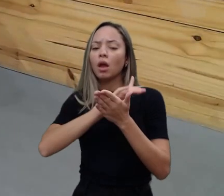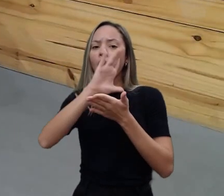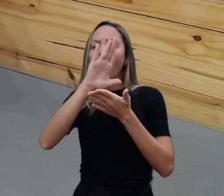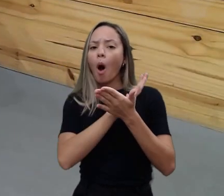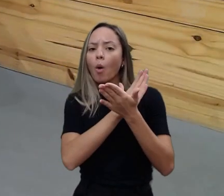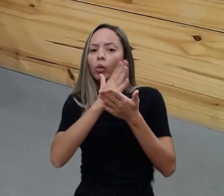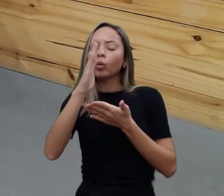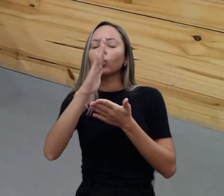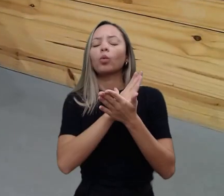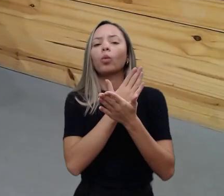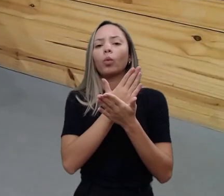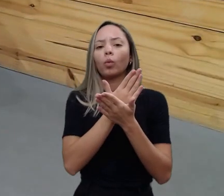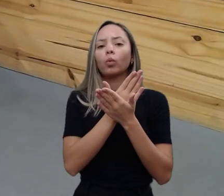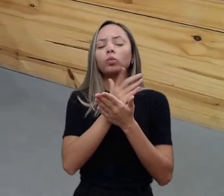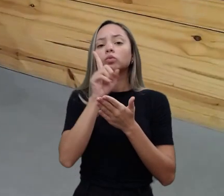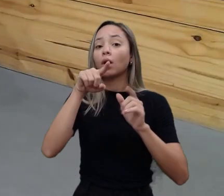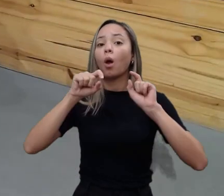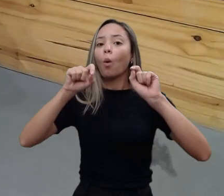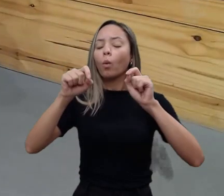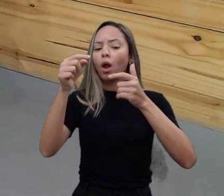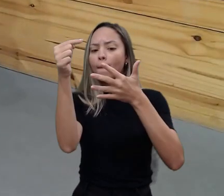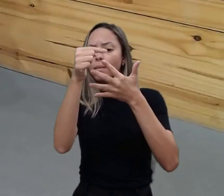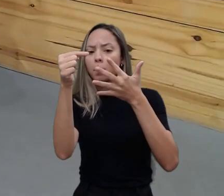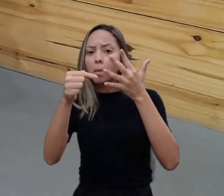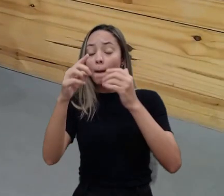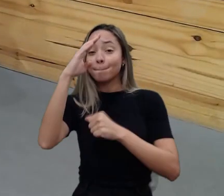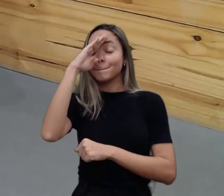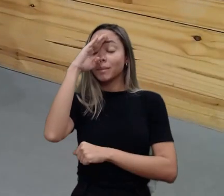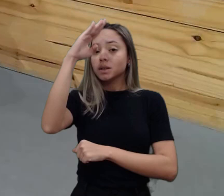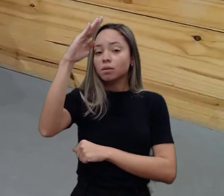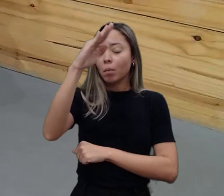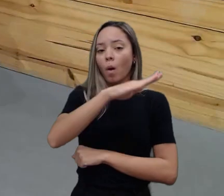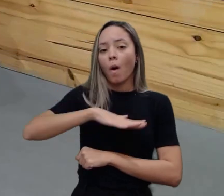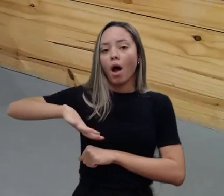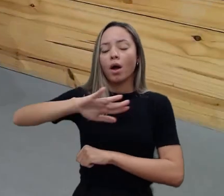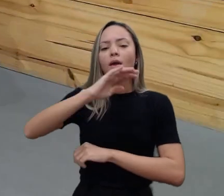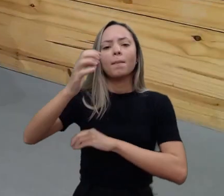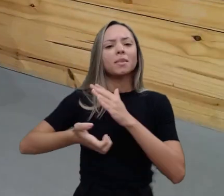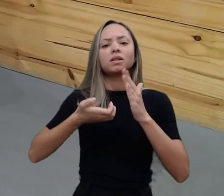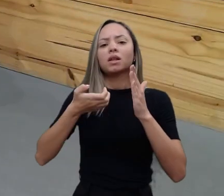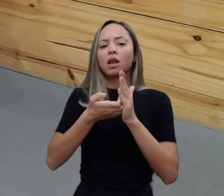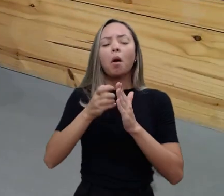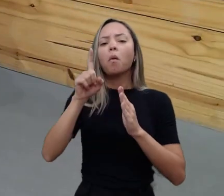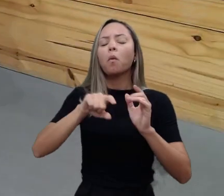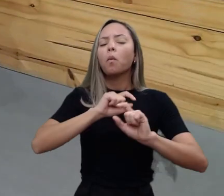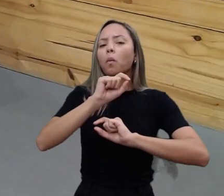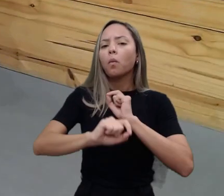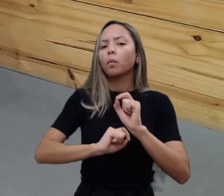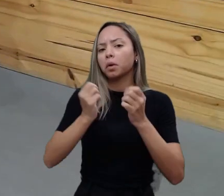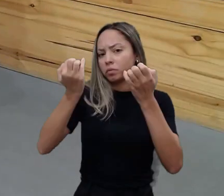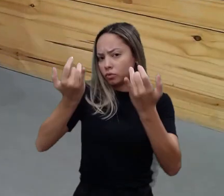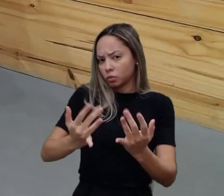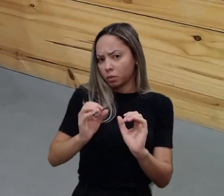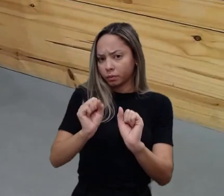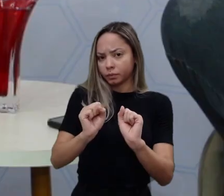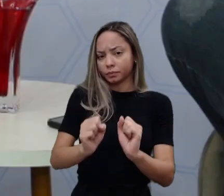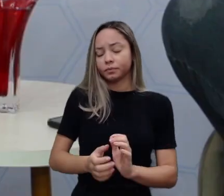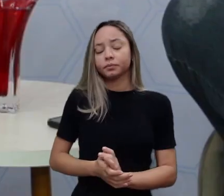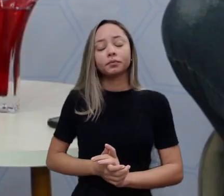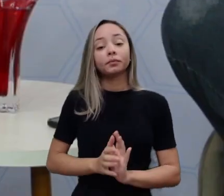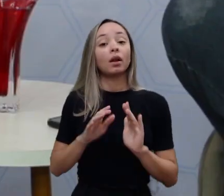que são ditos como elementos principais dessa atividade empresarial. Sim. Que elementos seriam esses? Então, o